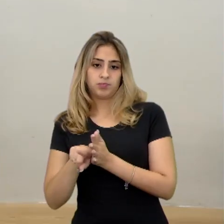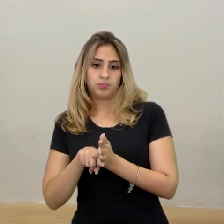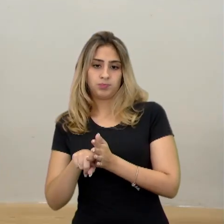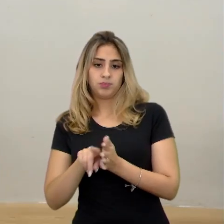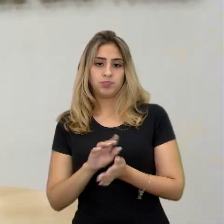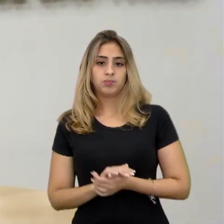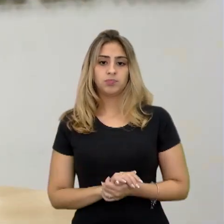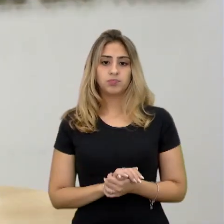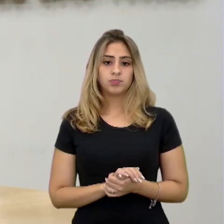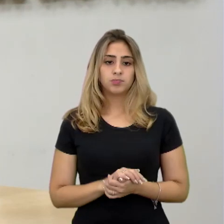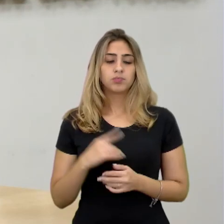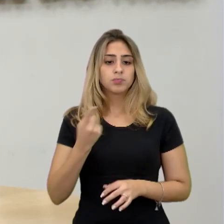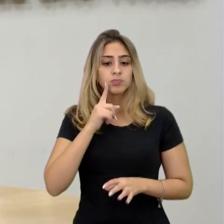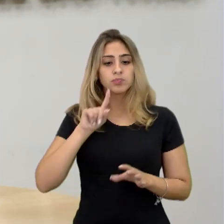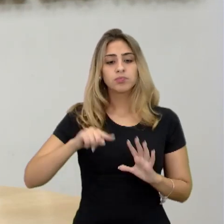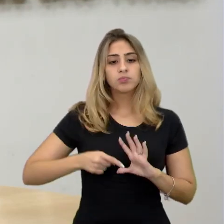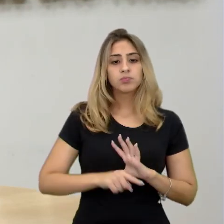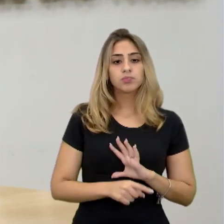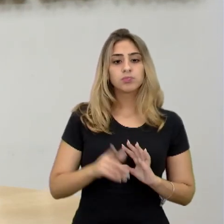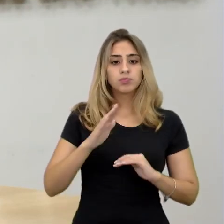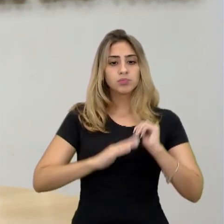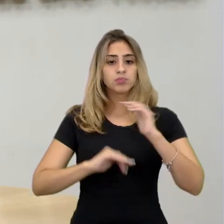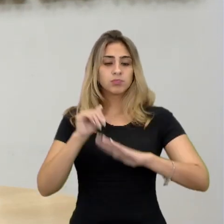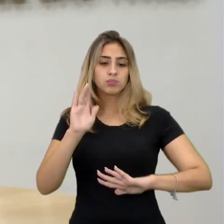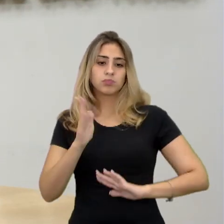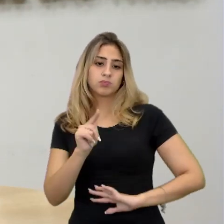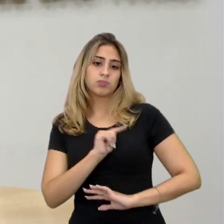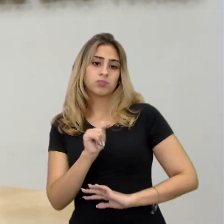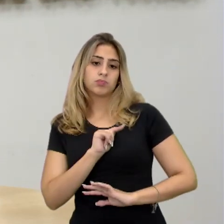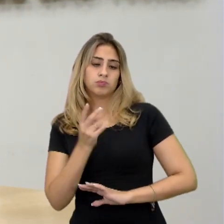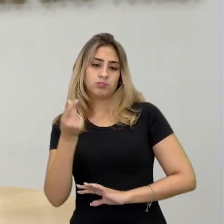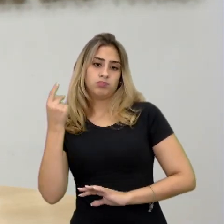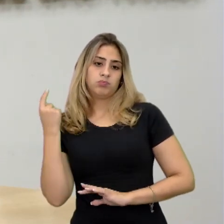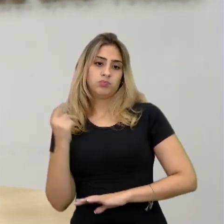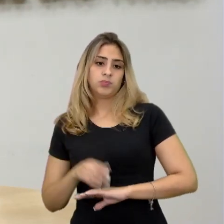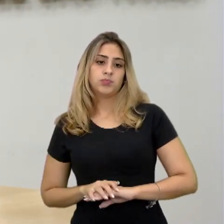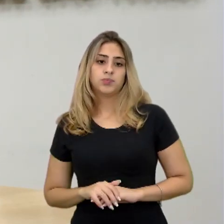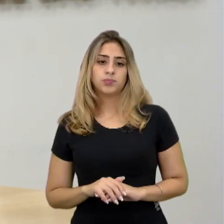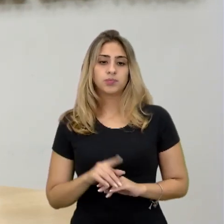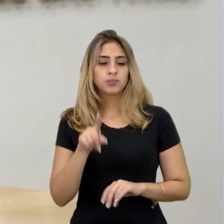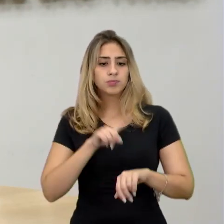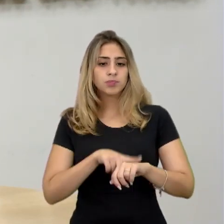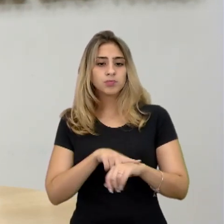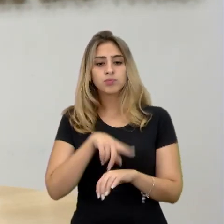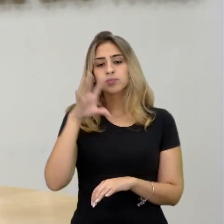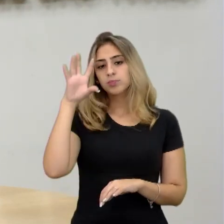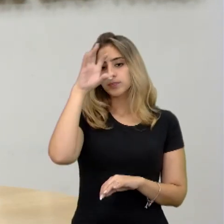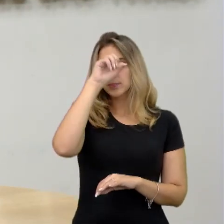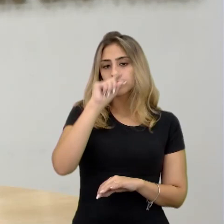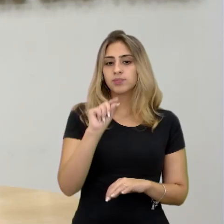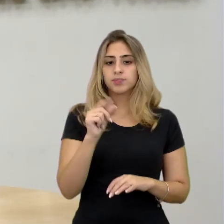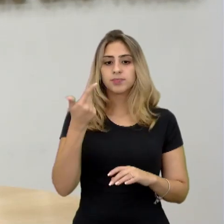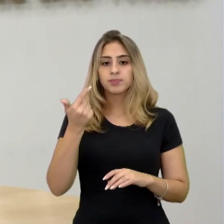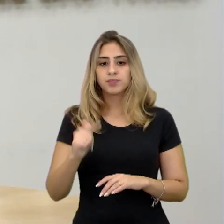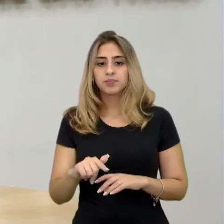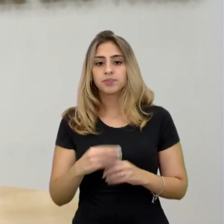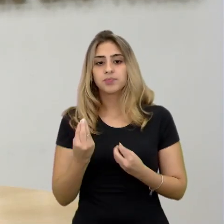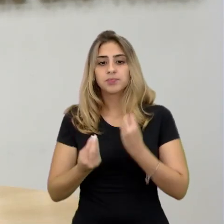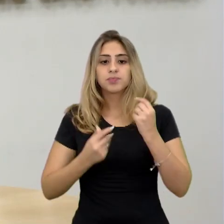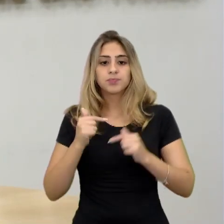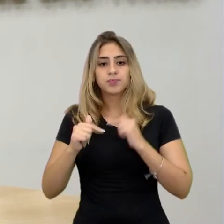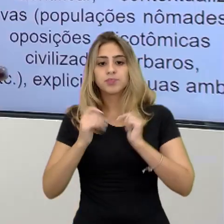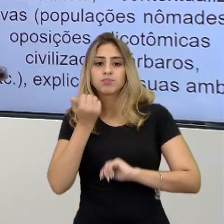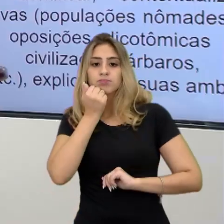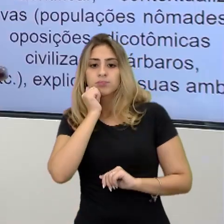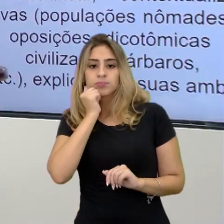da ciência e vão se aprofundar em habilidades que eles já tiveram anteriormente. Exato. Então, é o momento de aprender um pouco mais sobre como funciona a